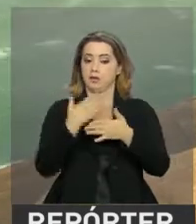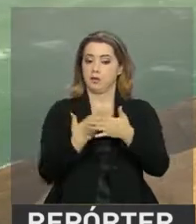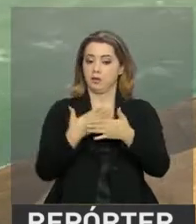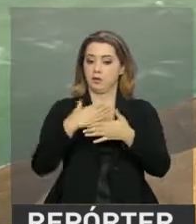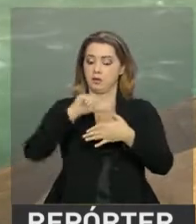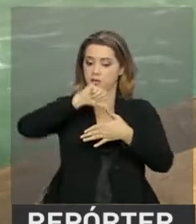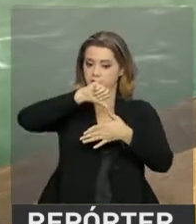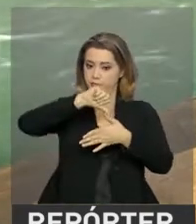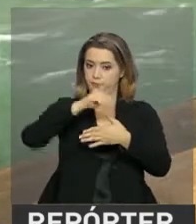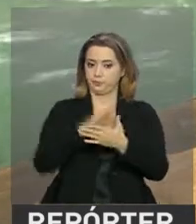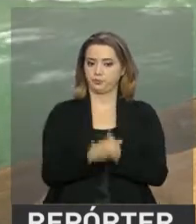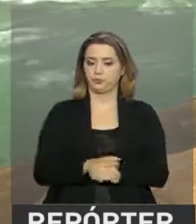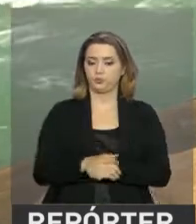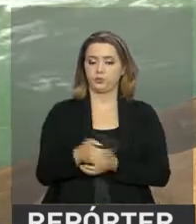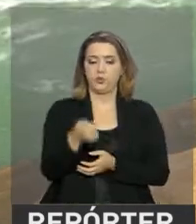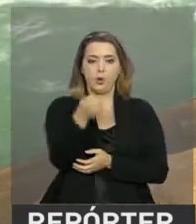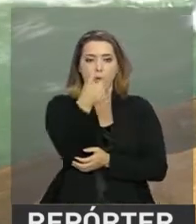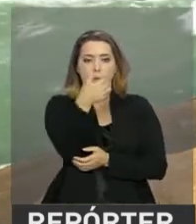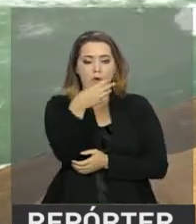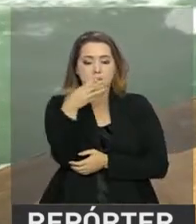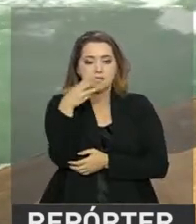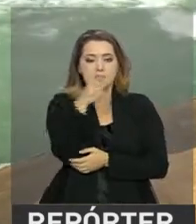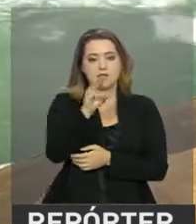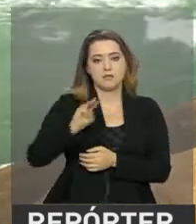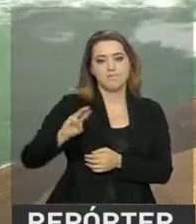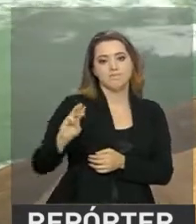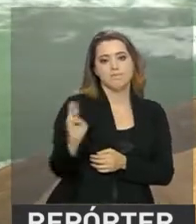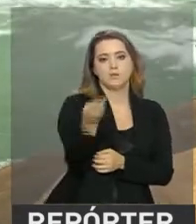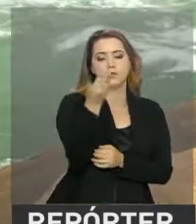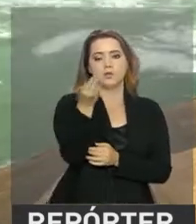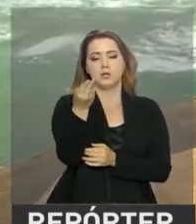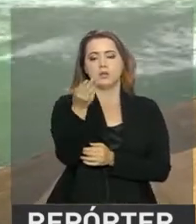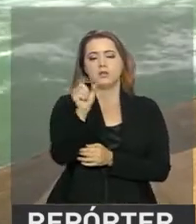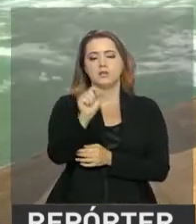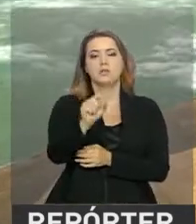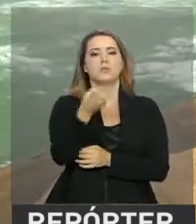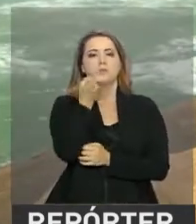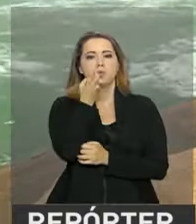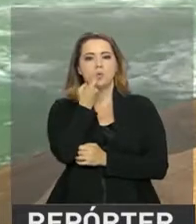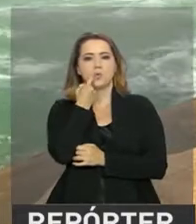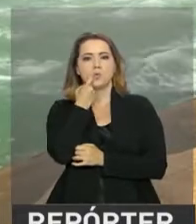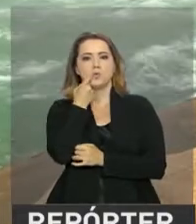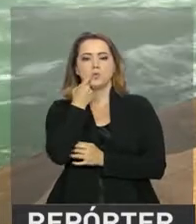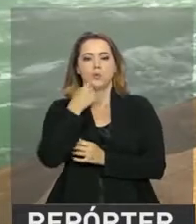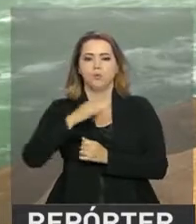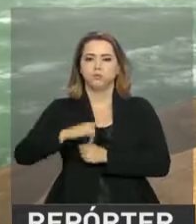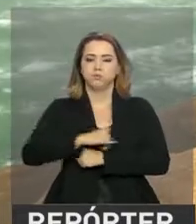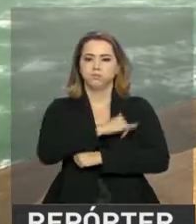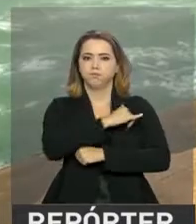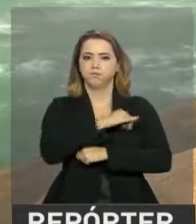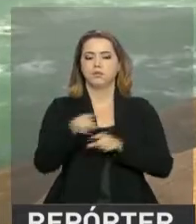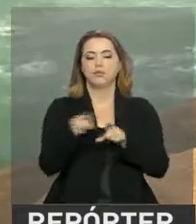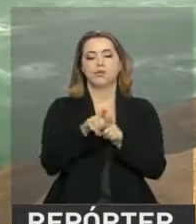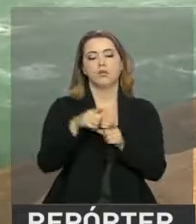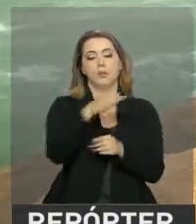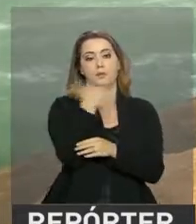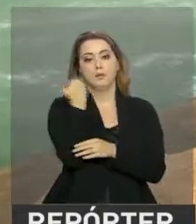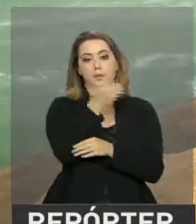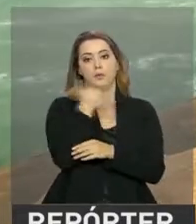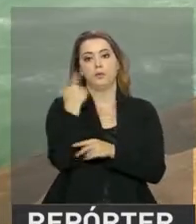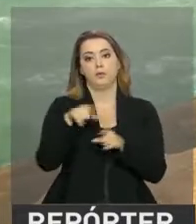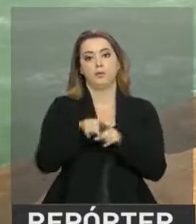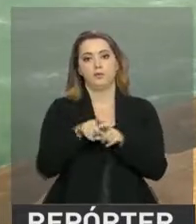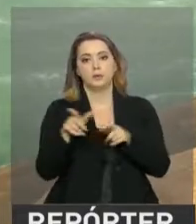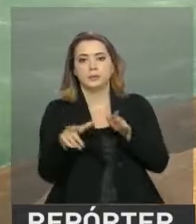Quase 3 milhões de baleias foram assassinadas no século XX no mundo inteiro e 70% delas foram